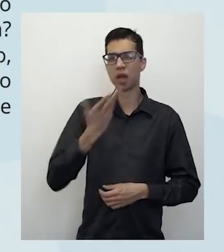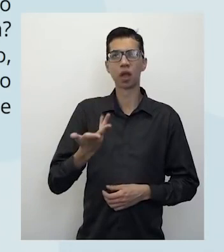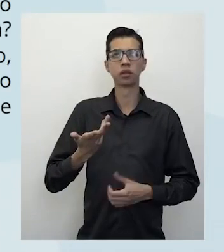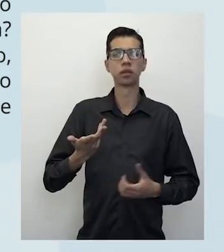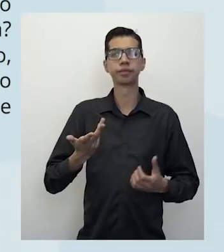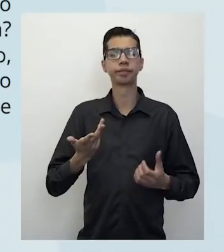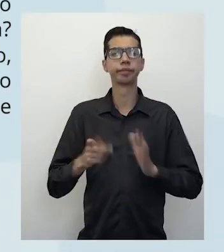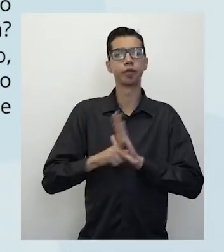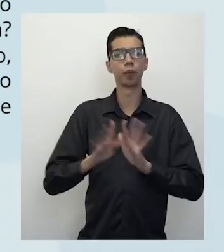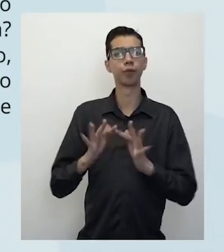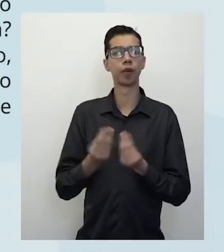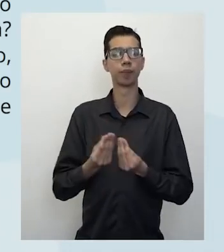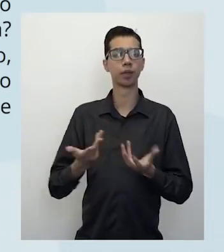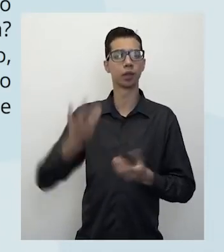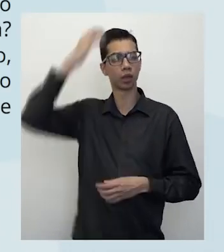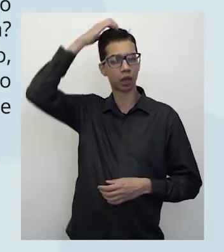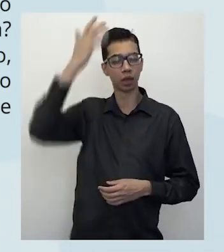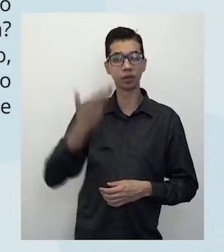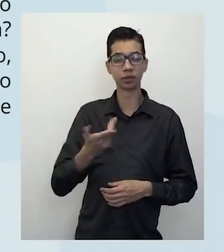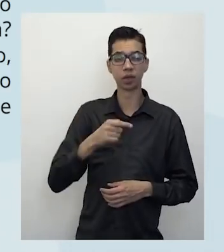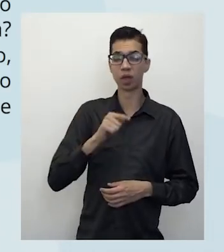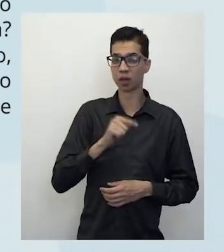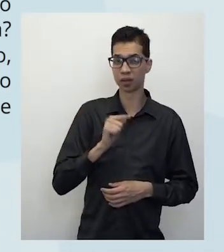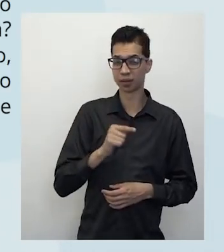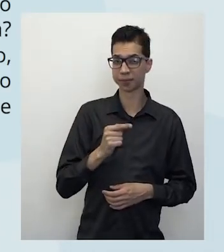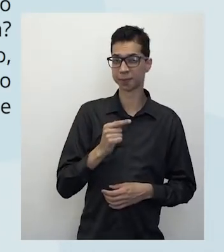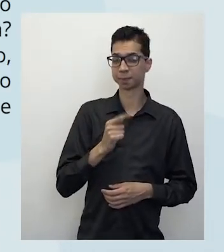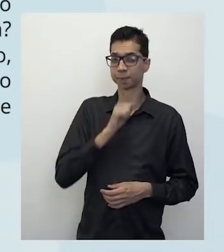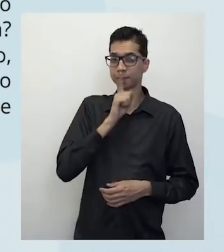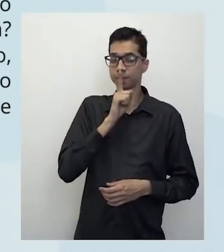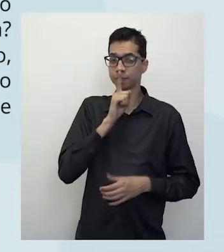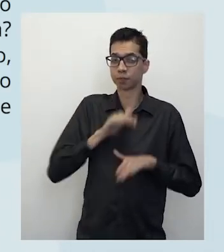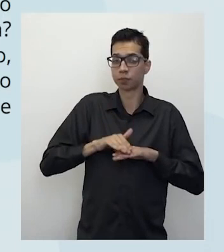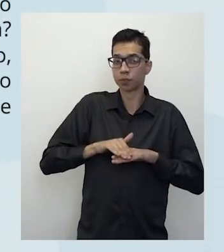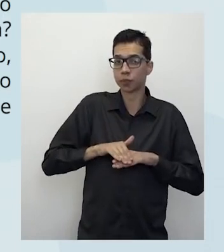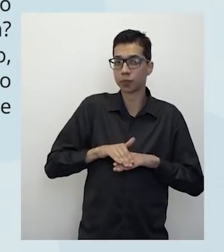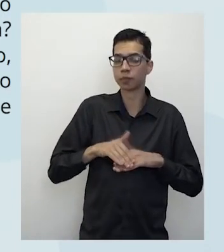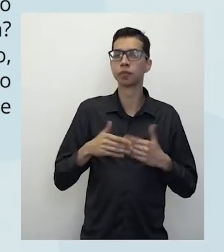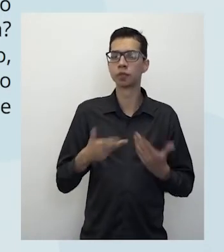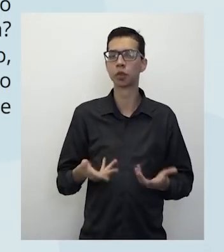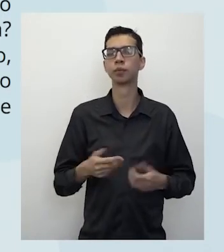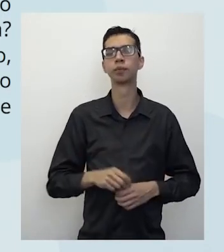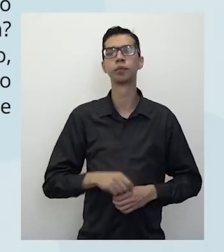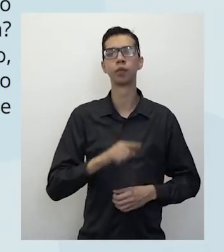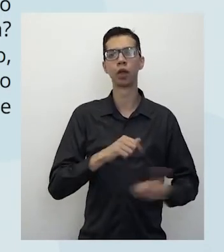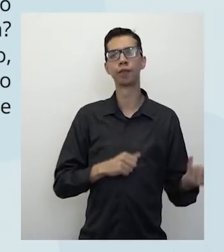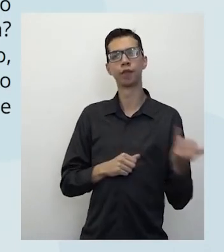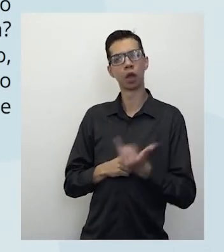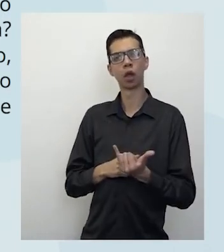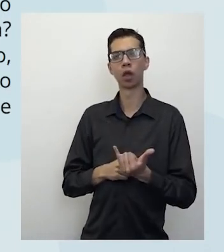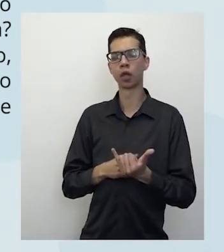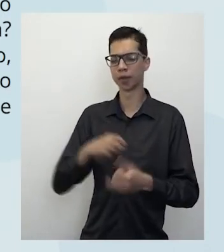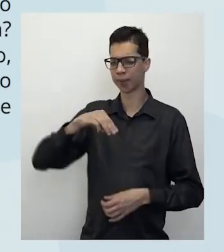vez de assinar a mãozinha ao súdito que estava à sua frente, deixou-a bem em destaque e sapecou. Minha mão!